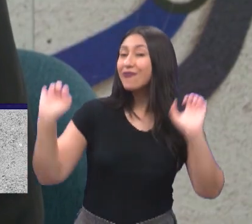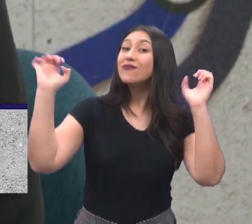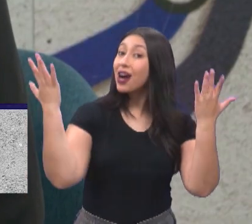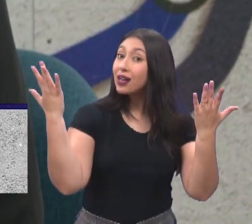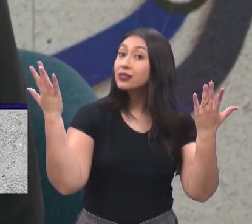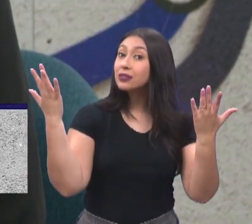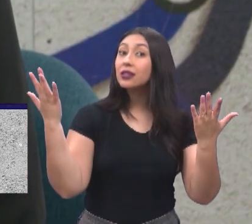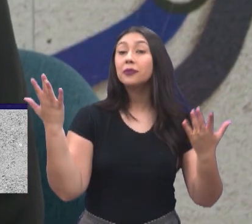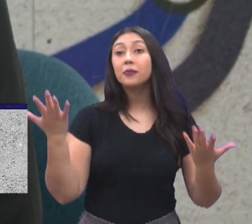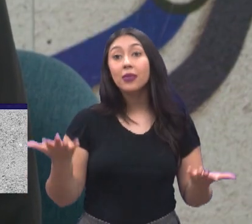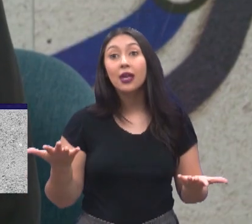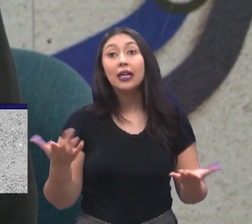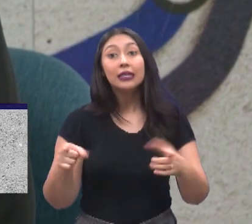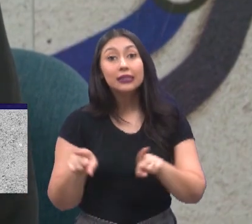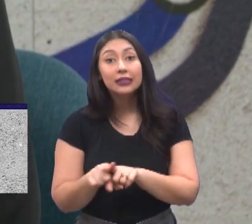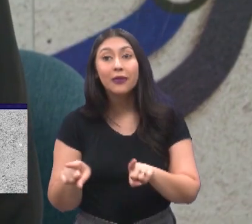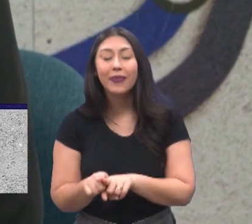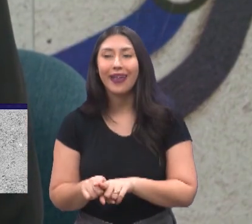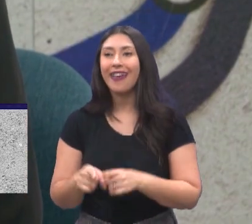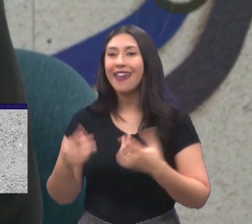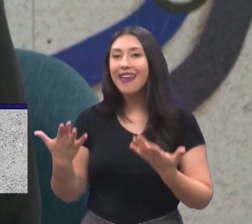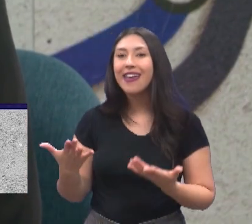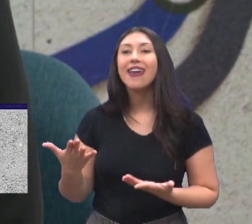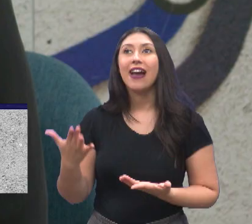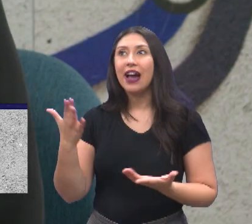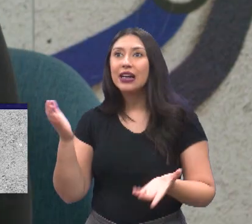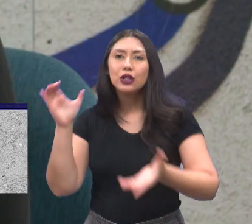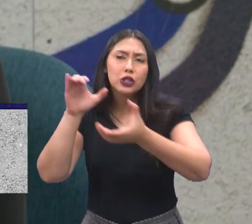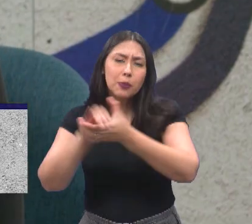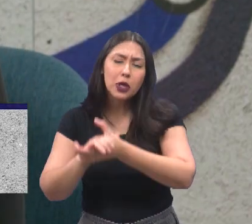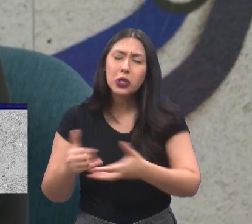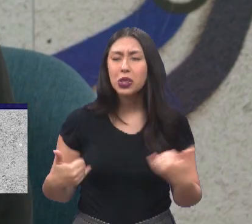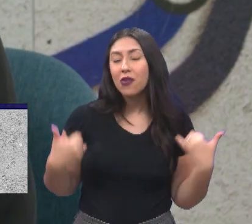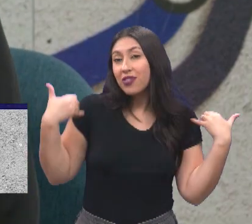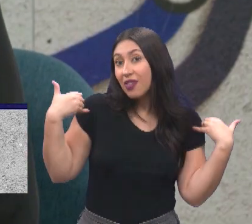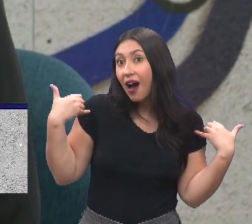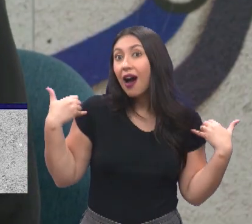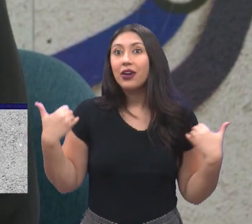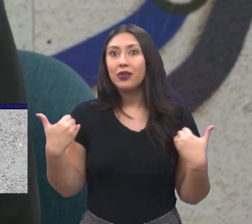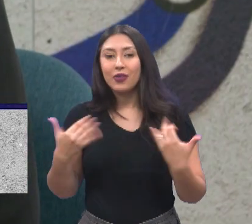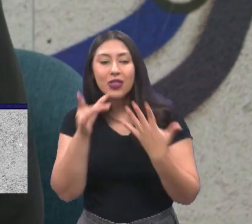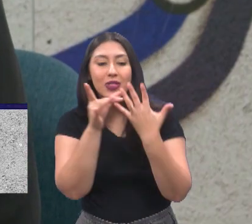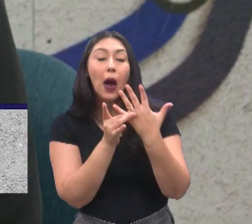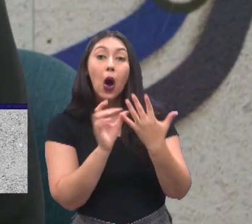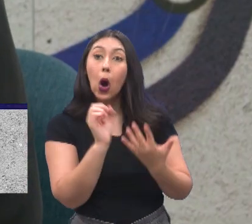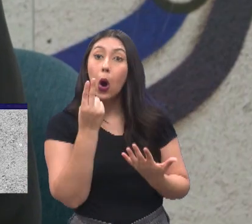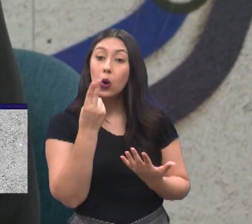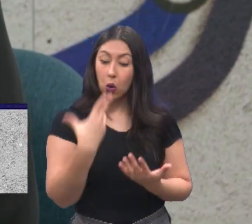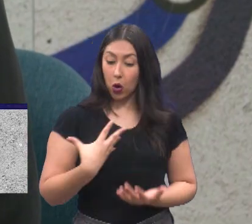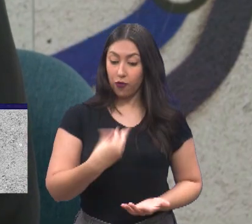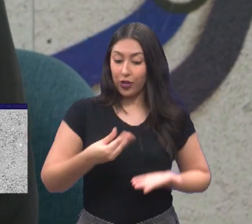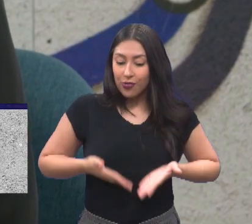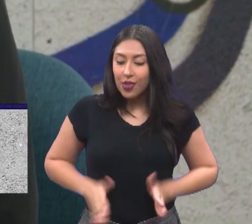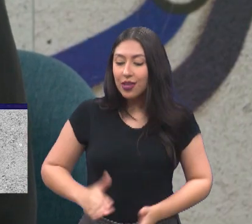memória, né? A renovação das alianças, das boldas, o nascimento de um filho. Então, a joia traz isso,